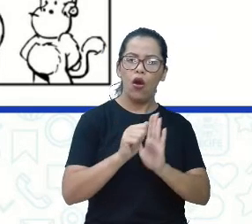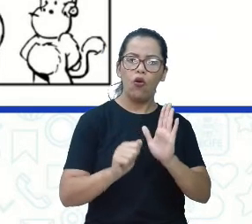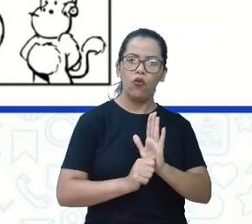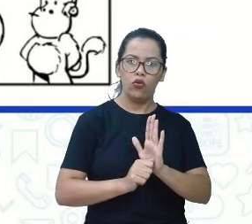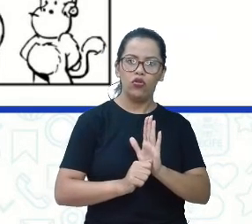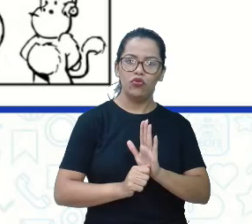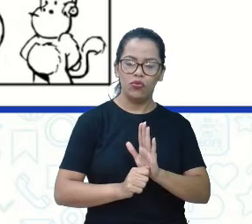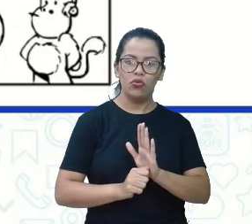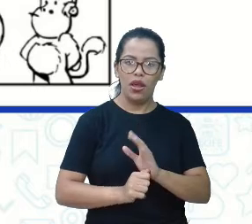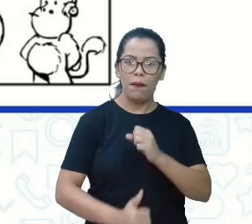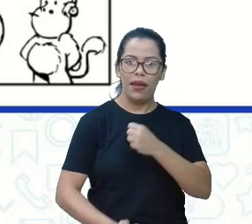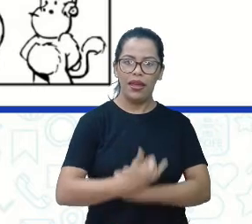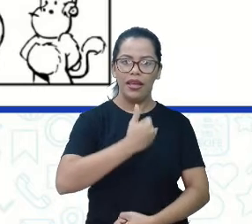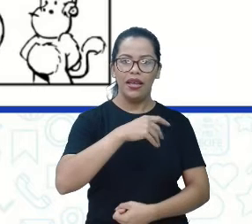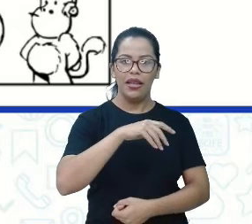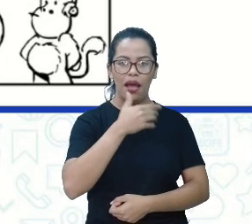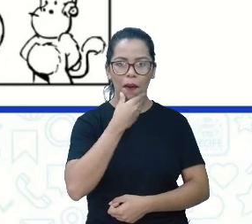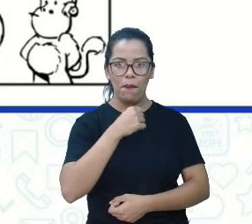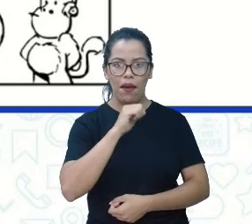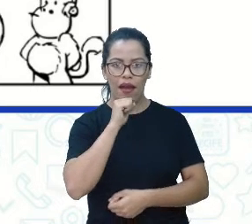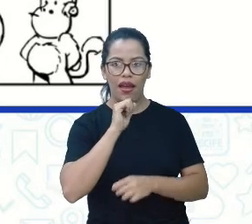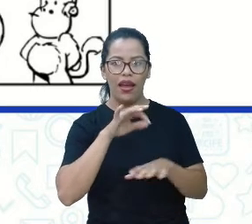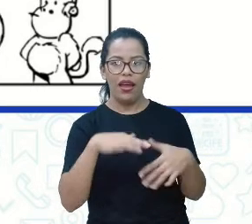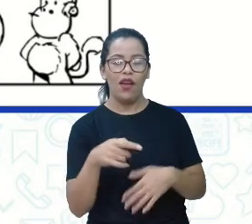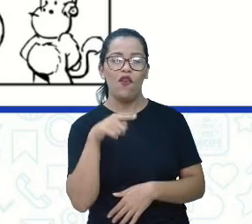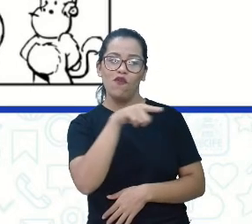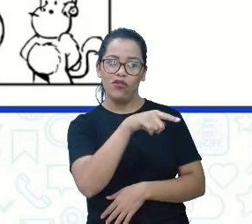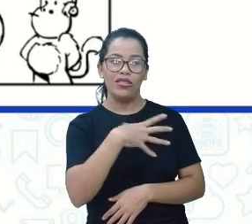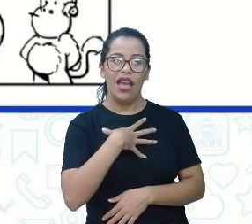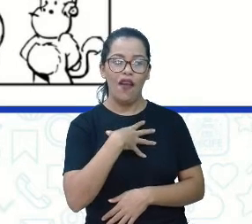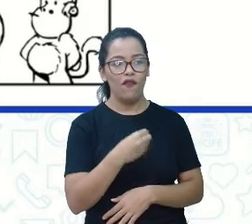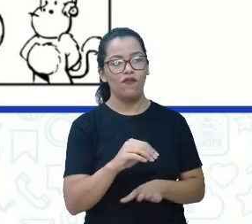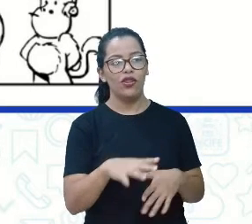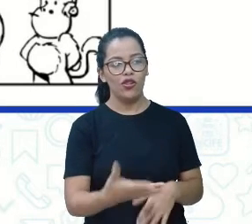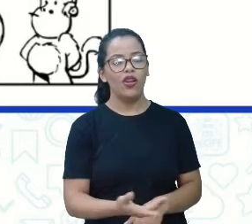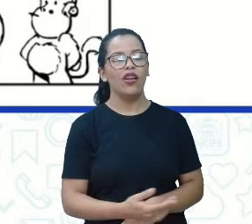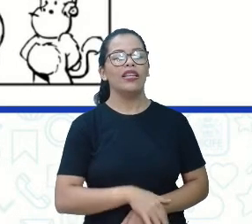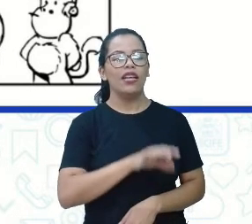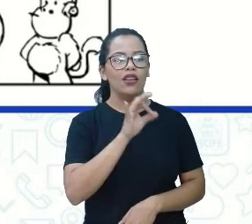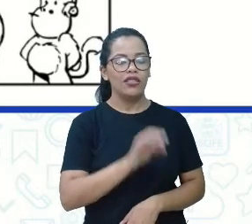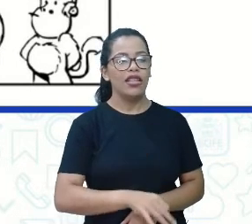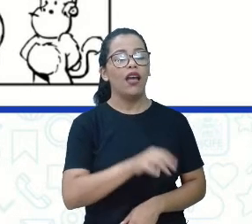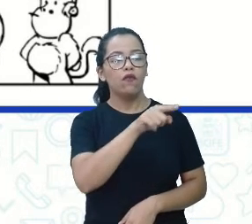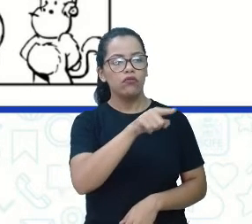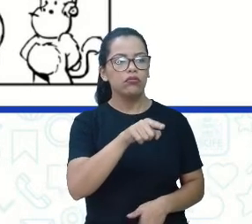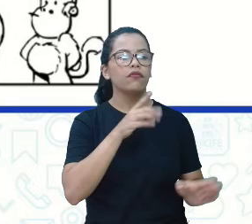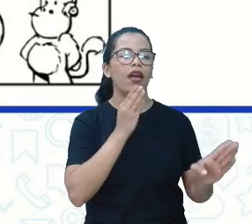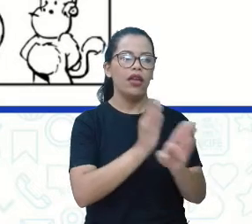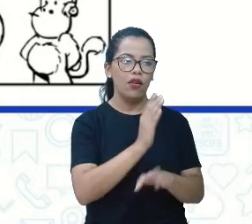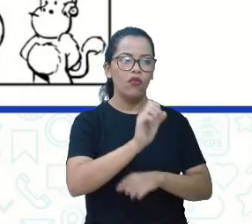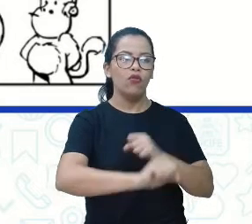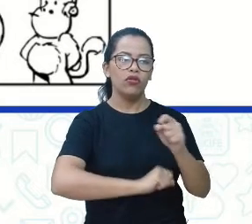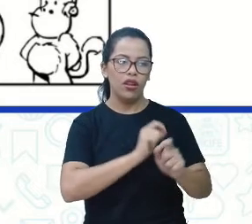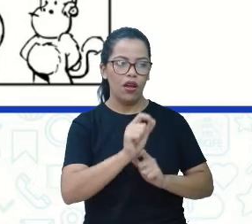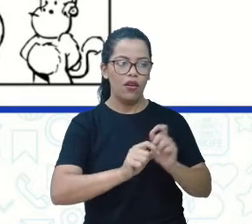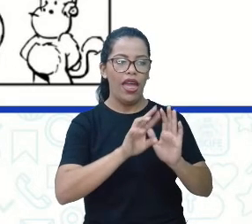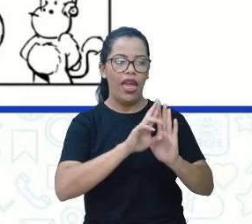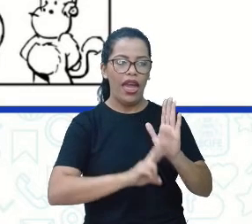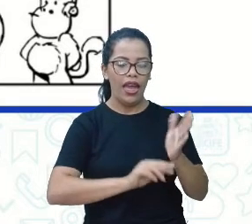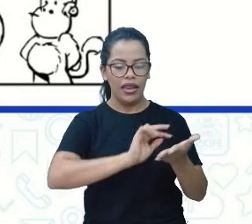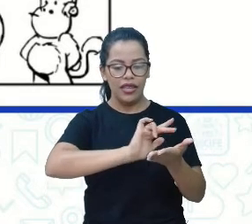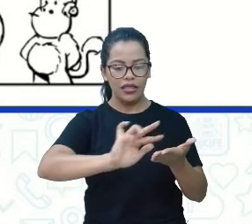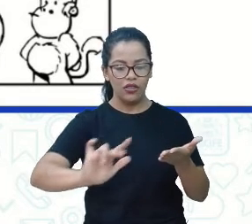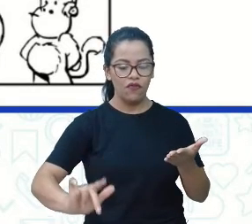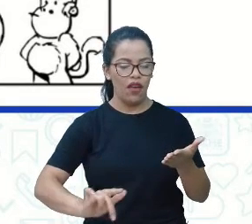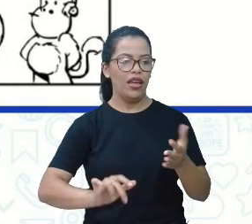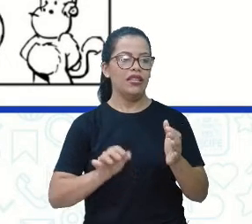filho, com certeza encontrará uma sequência finita de regras que permite resolver este problema. O que